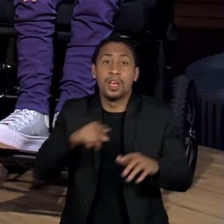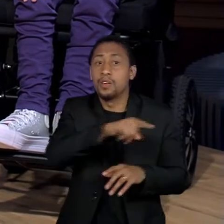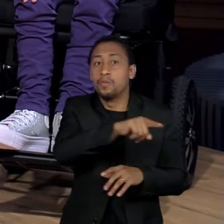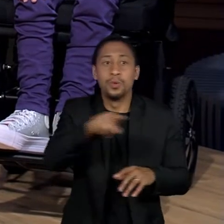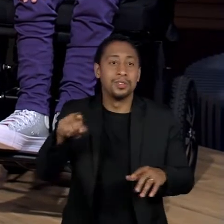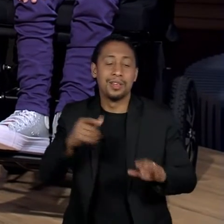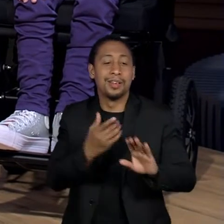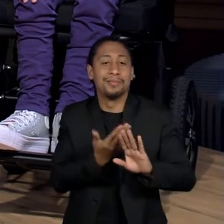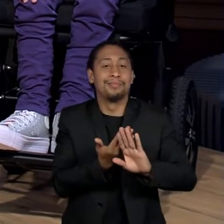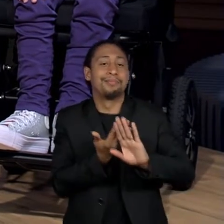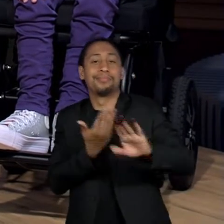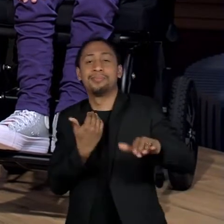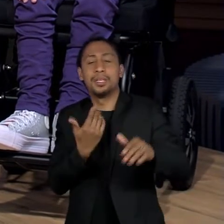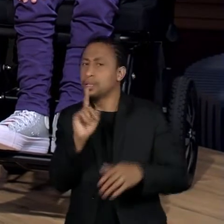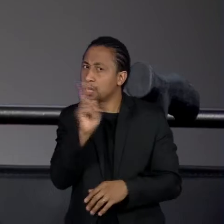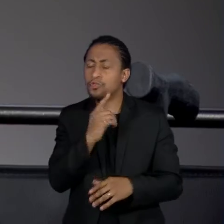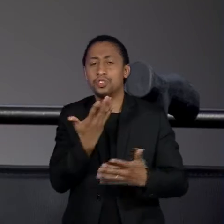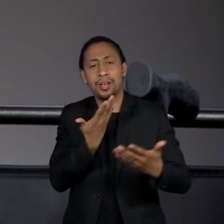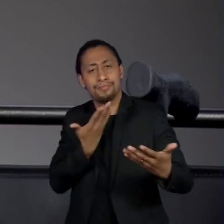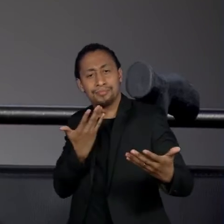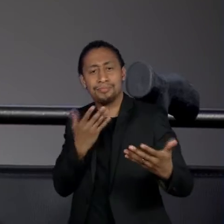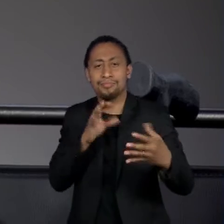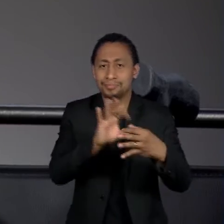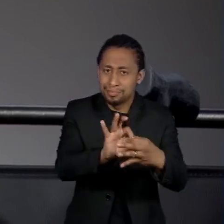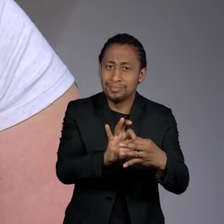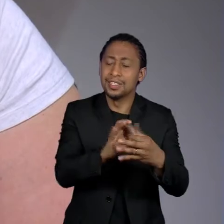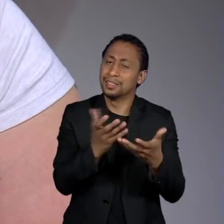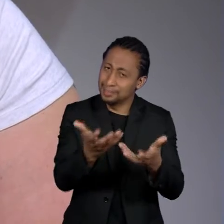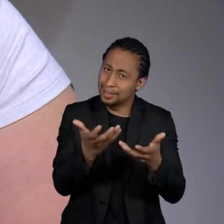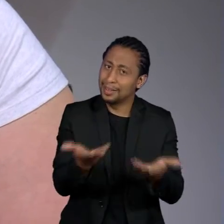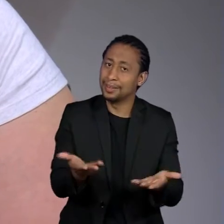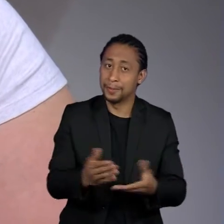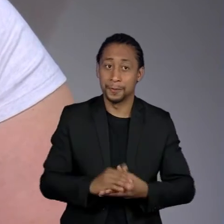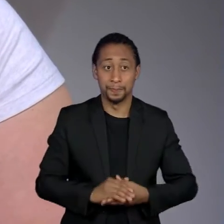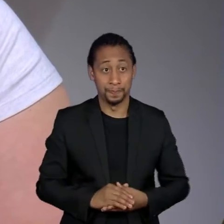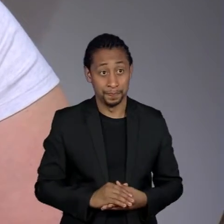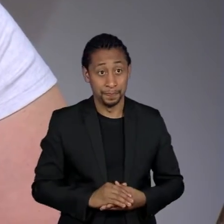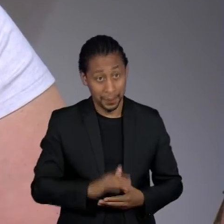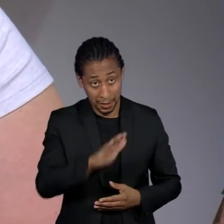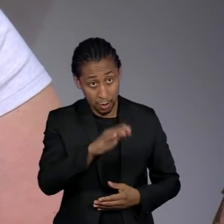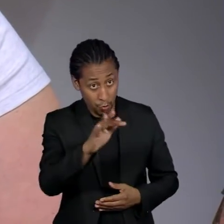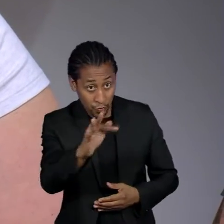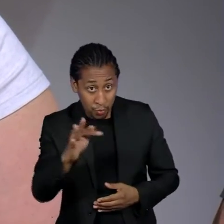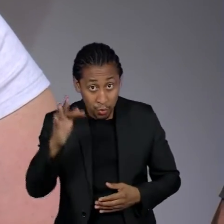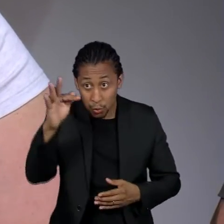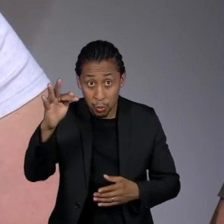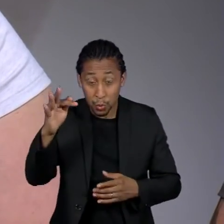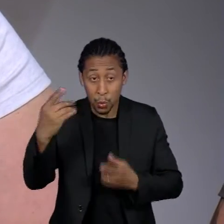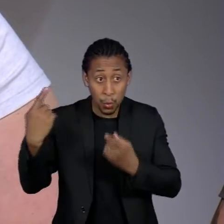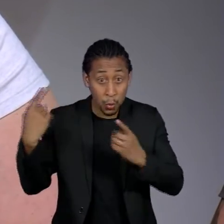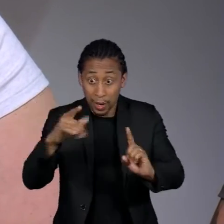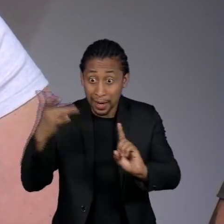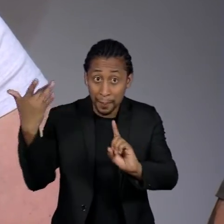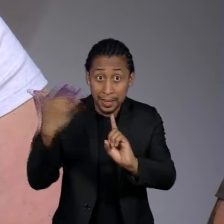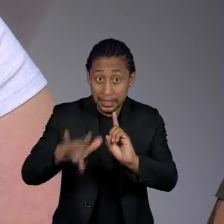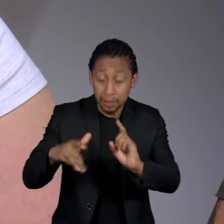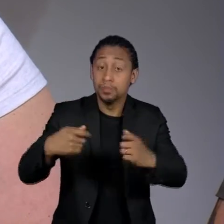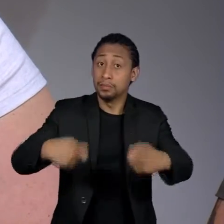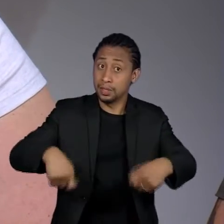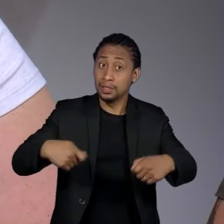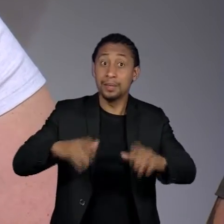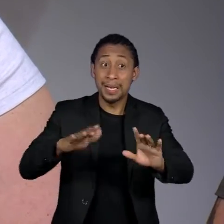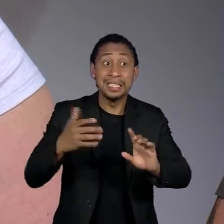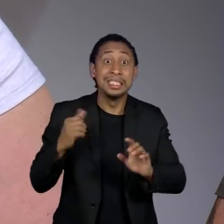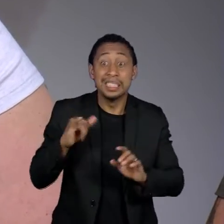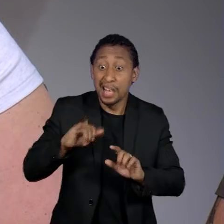quer agregar, a gente quer acolhimento. O futuro, se ele não for anticapacitista, ele não será. Porque a neurodiversidade,